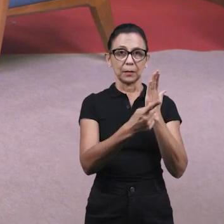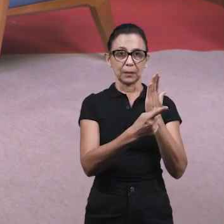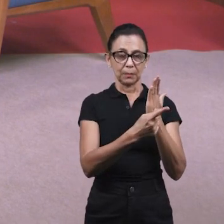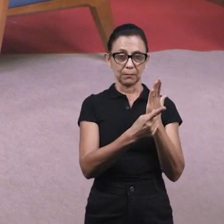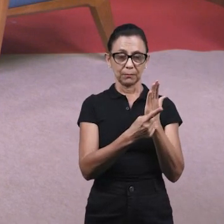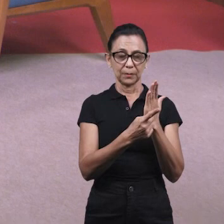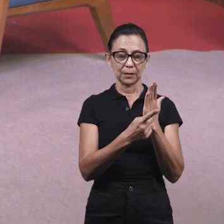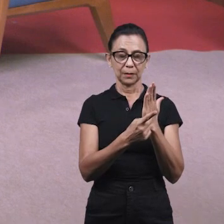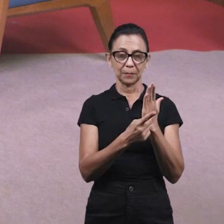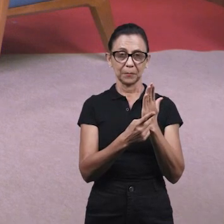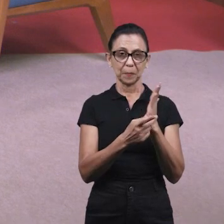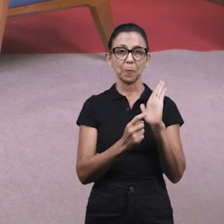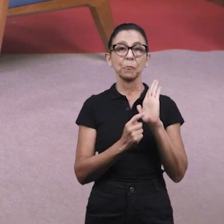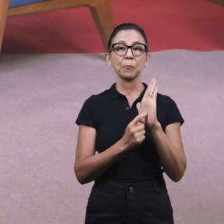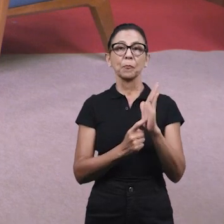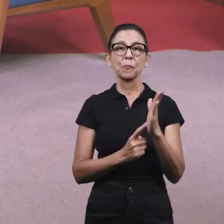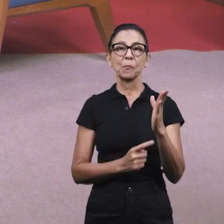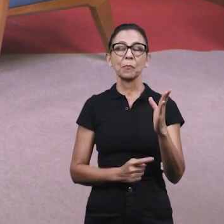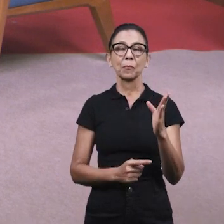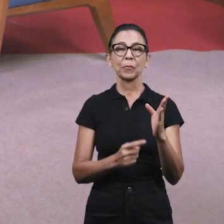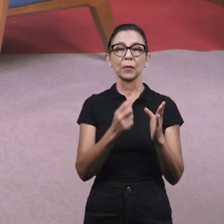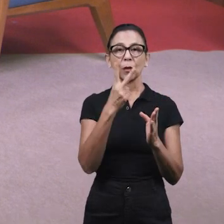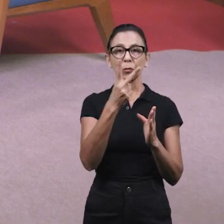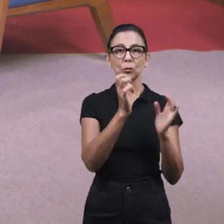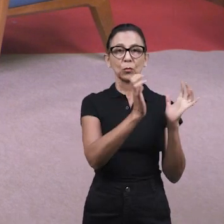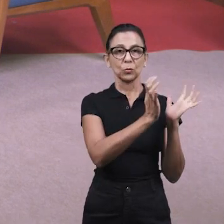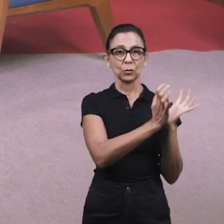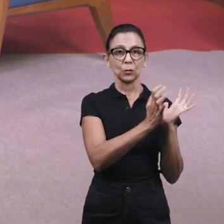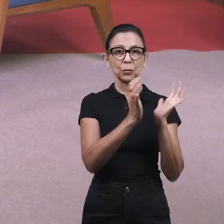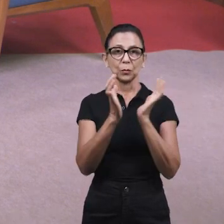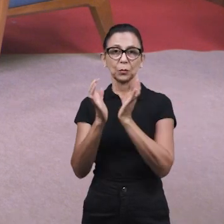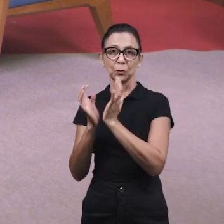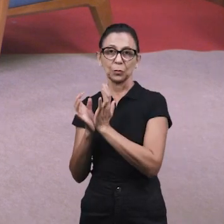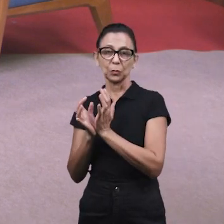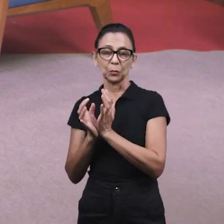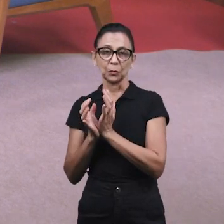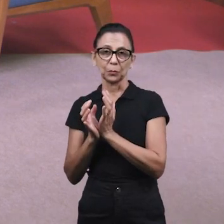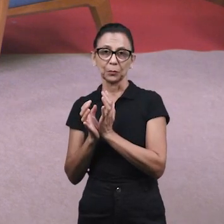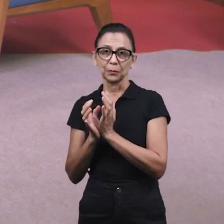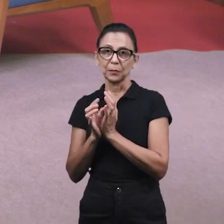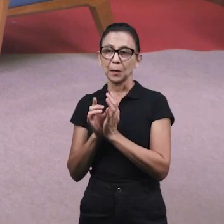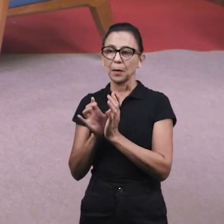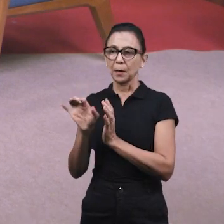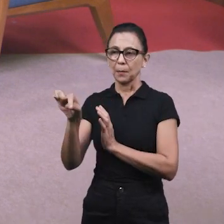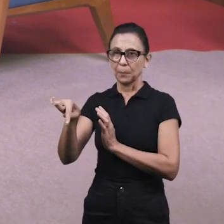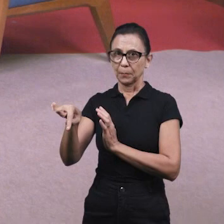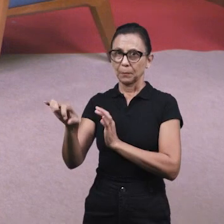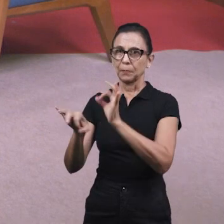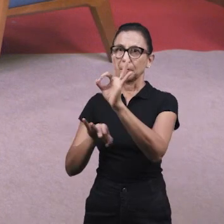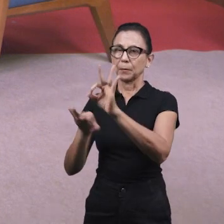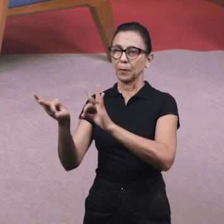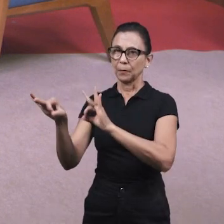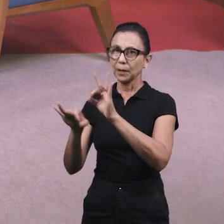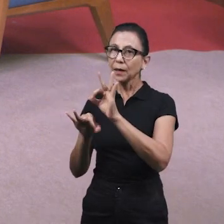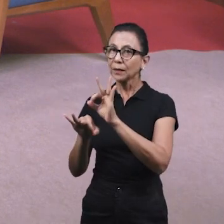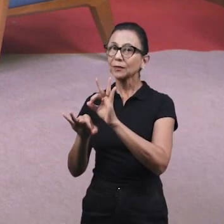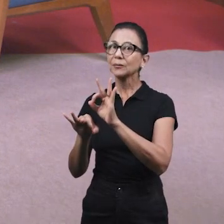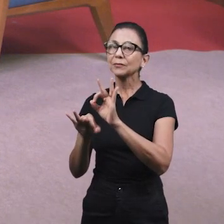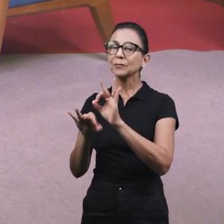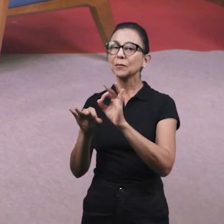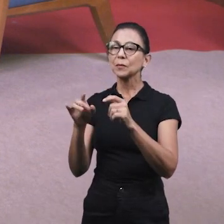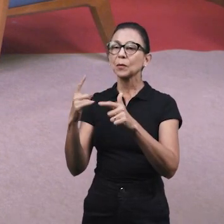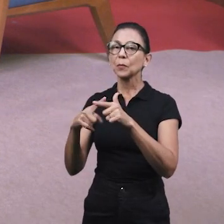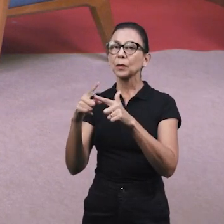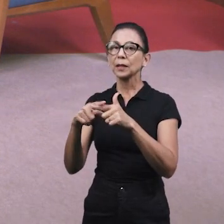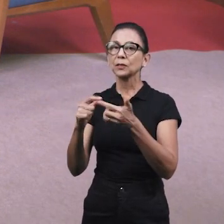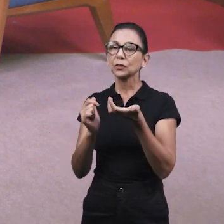Espírito, é a operação do Espírito. É a revelação, é o coração cheio do óleo do Espírito, é o batismo com o Espírito